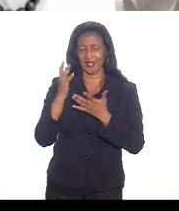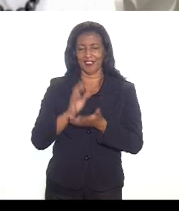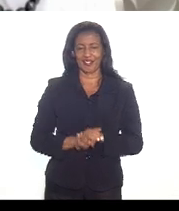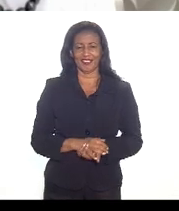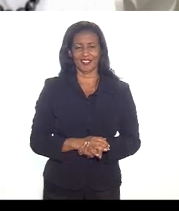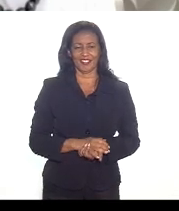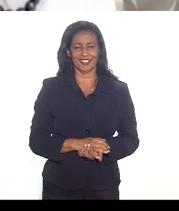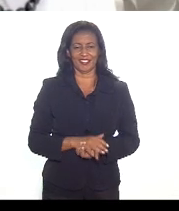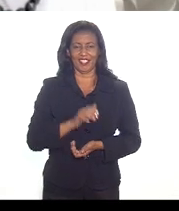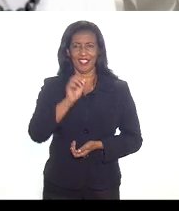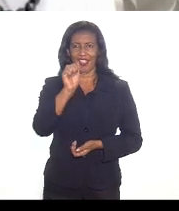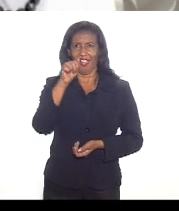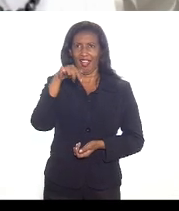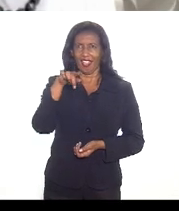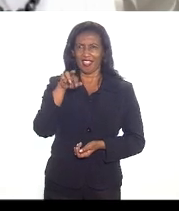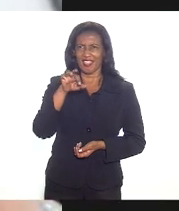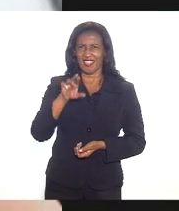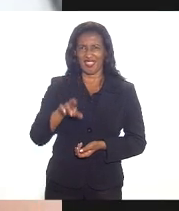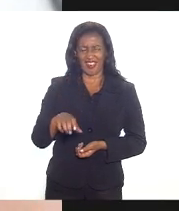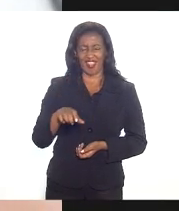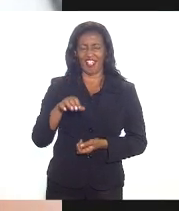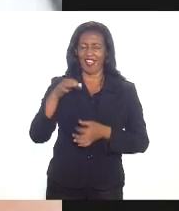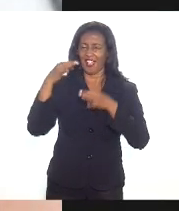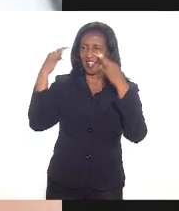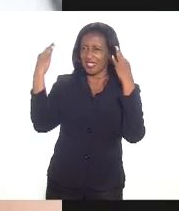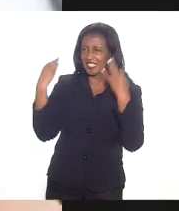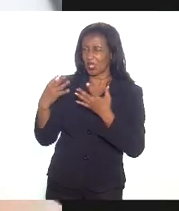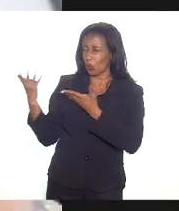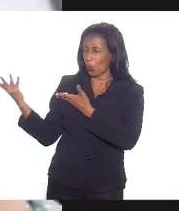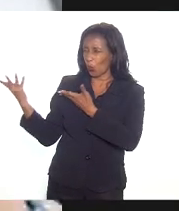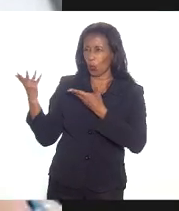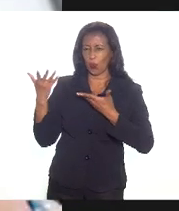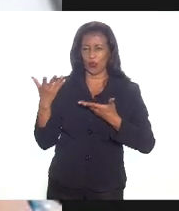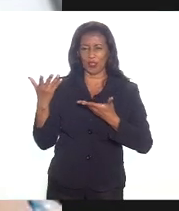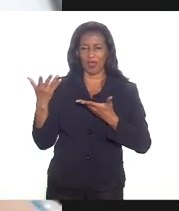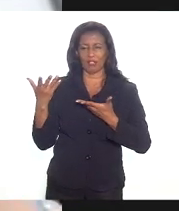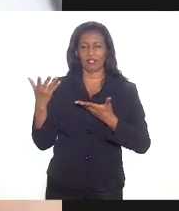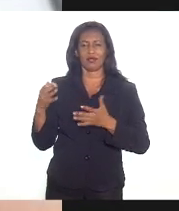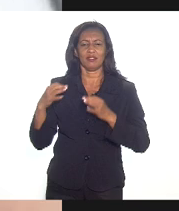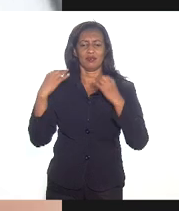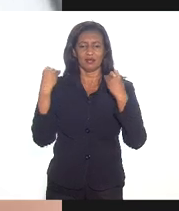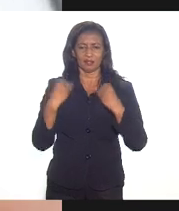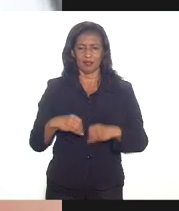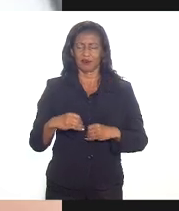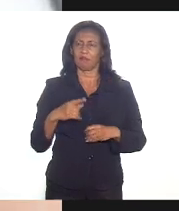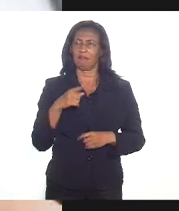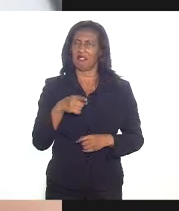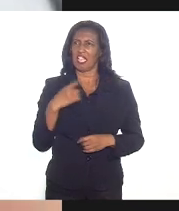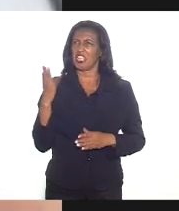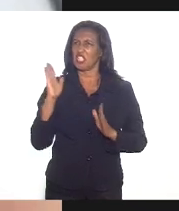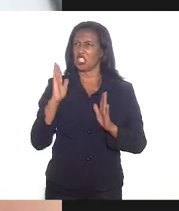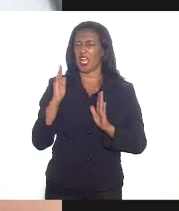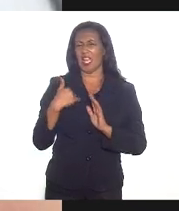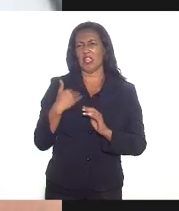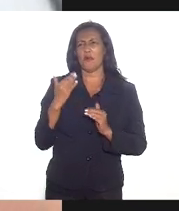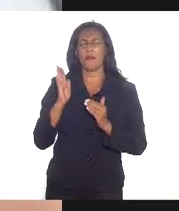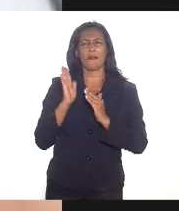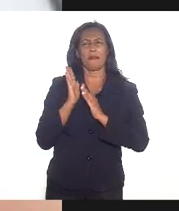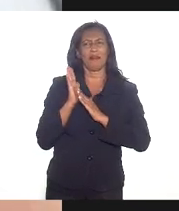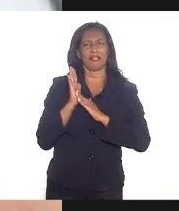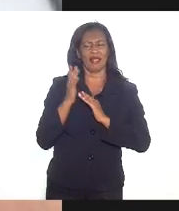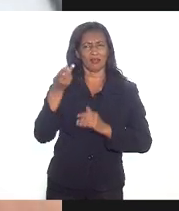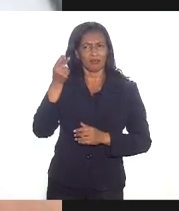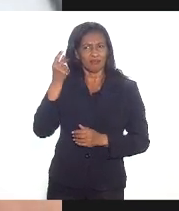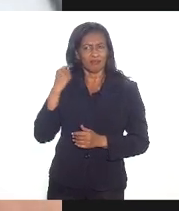André acertou em te chamar, o Osório já fazia, me ajudava muito no mandato, naquela questão dos royalties, né, da frente,